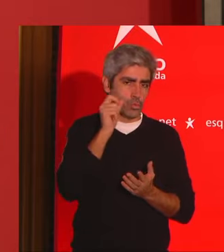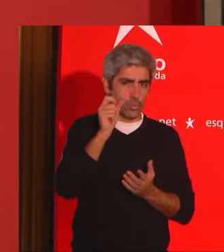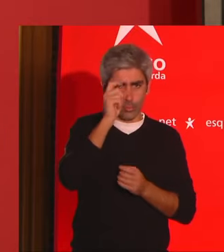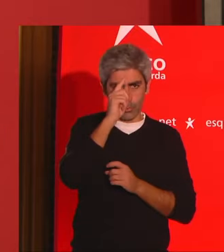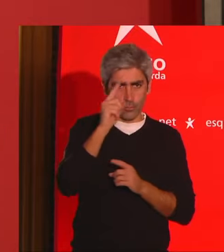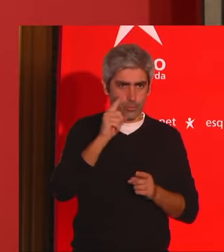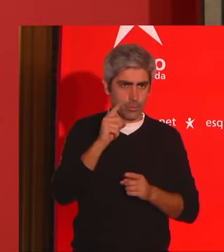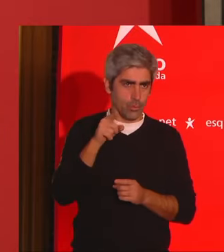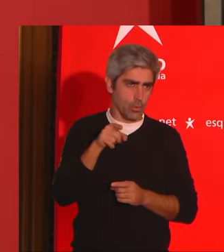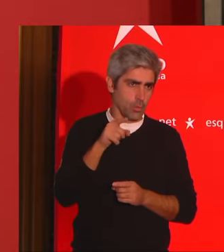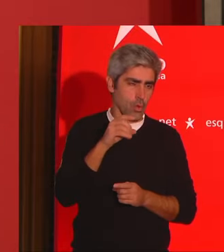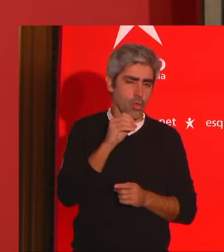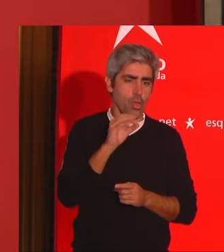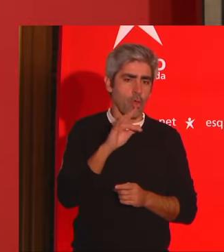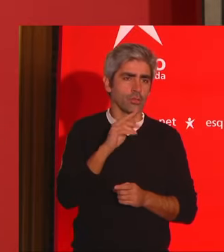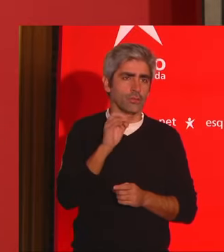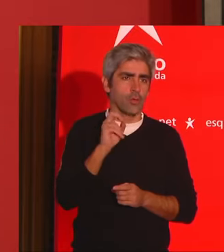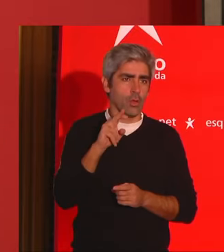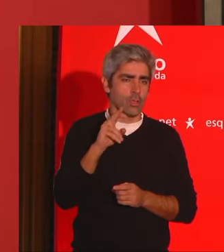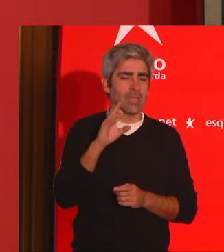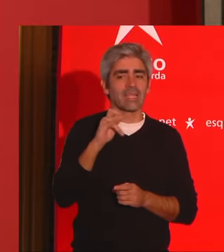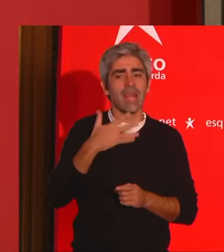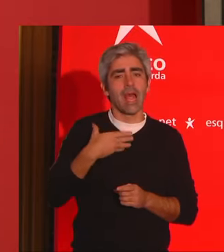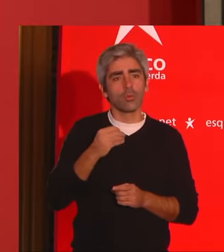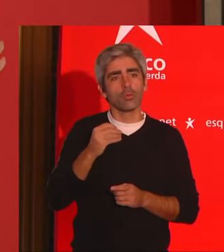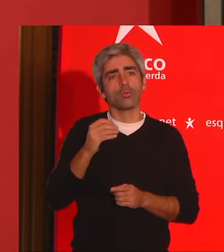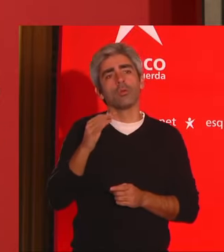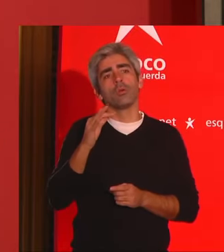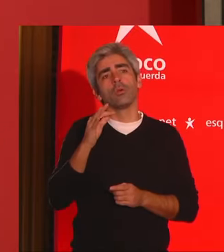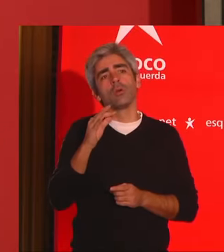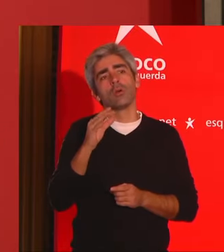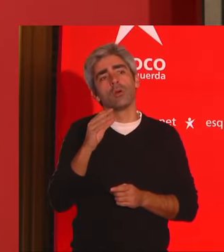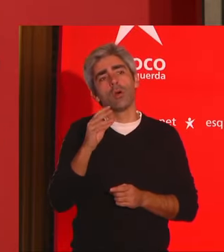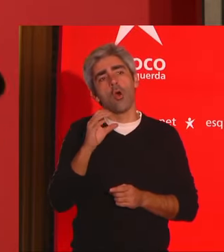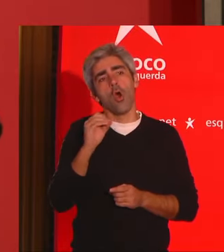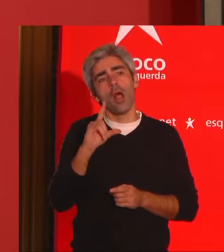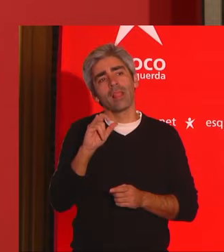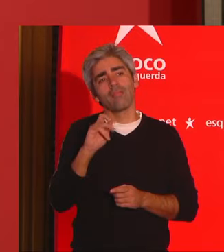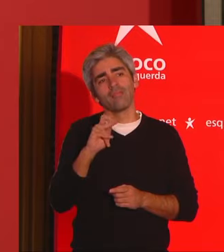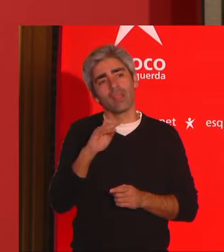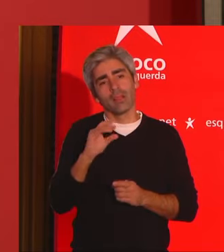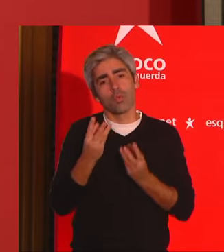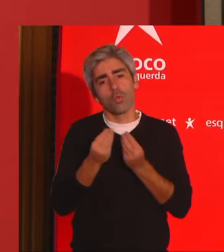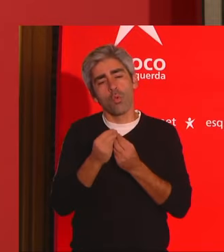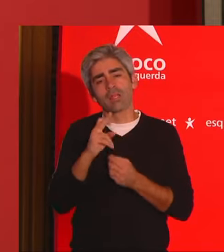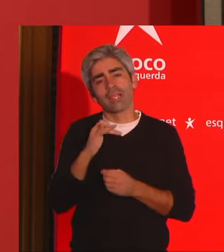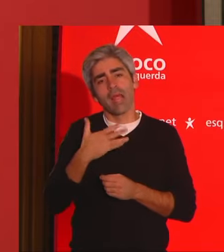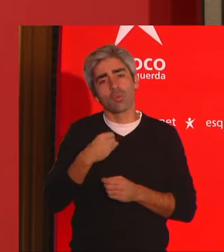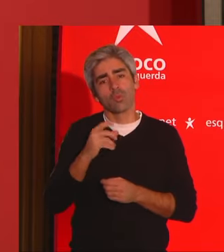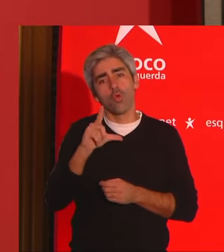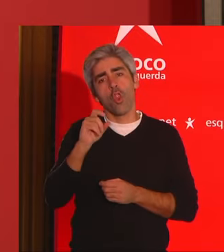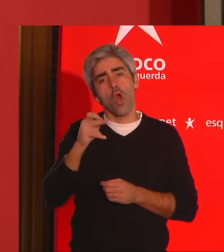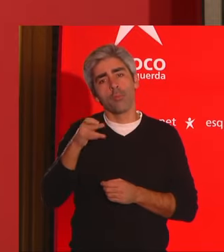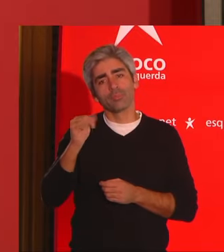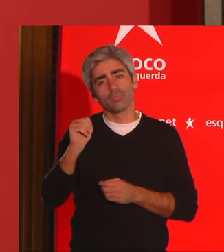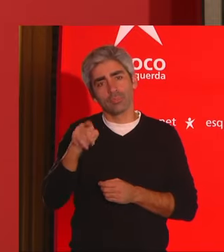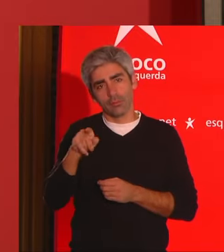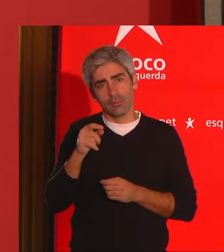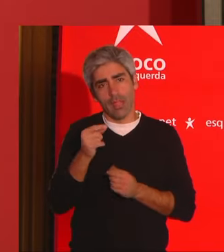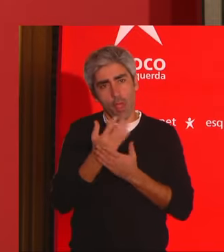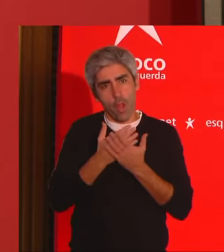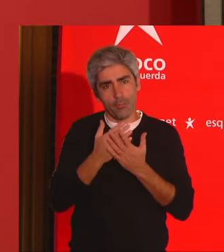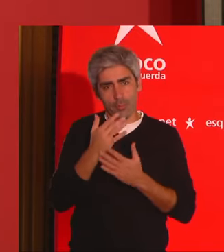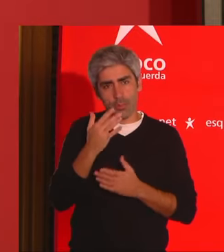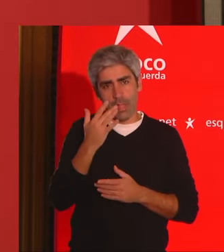professor de Oxford, Ricardo Soares de Oliveira, juntamente com Carlos Lopes, que é um grande economista